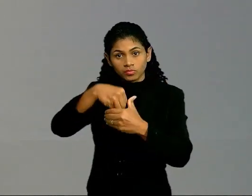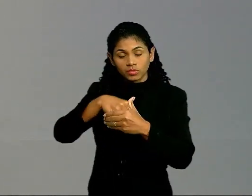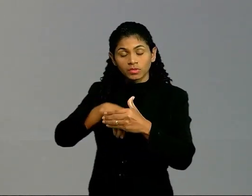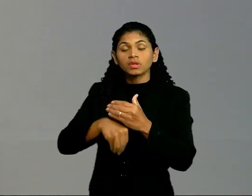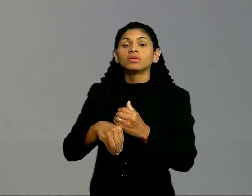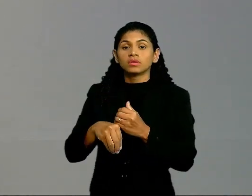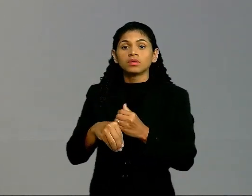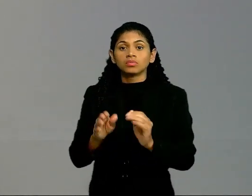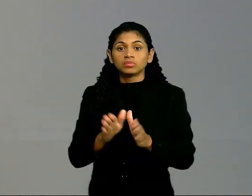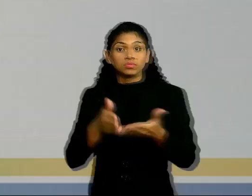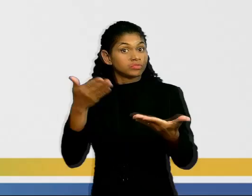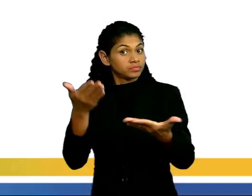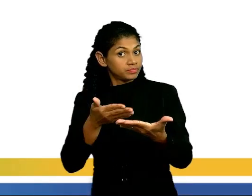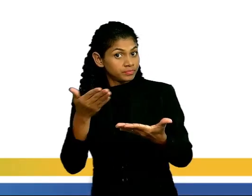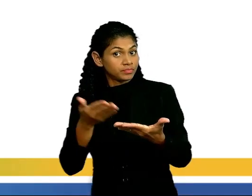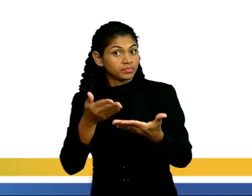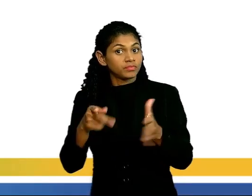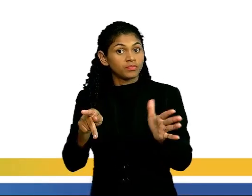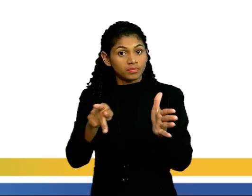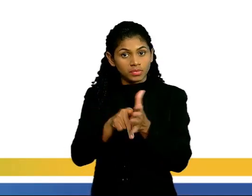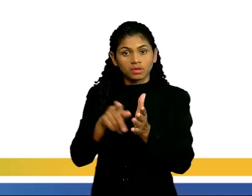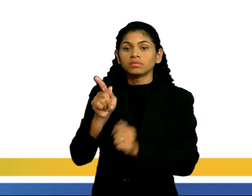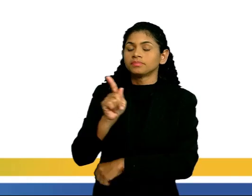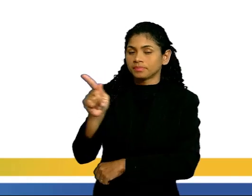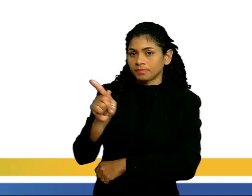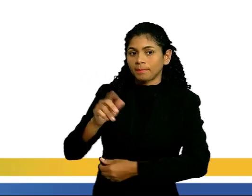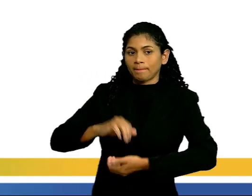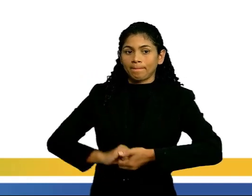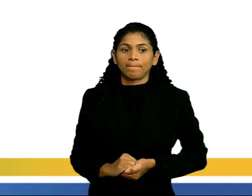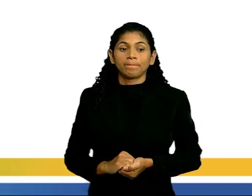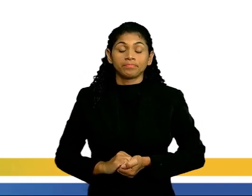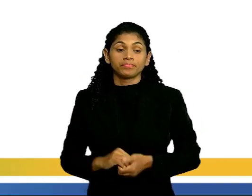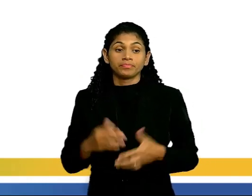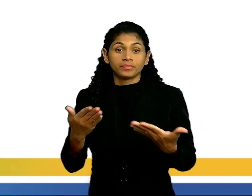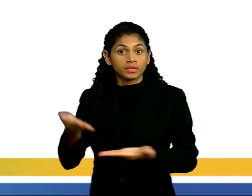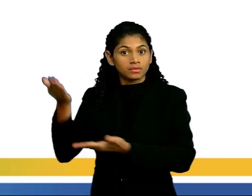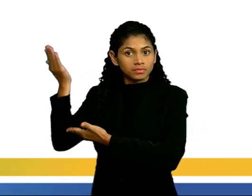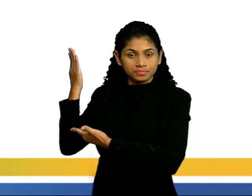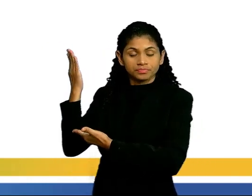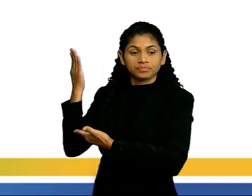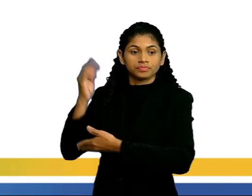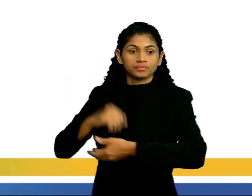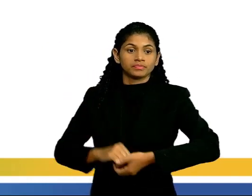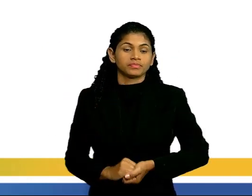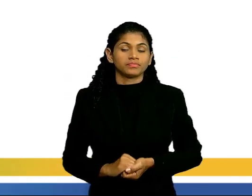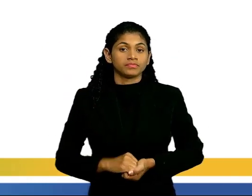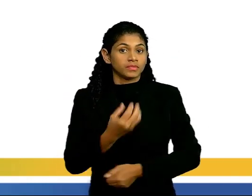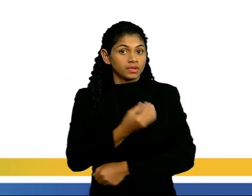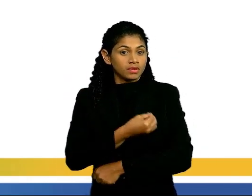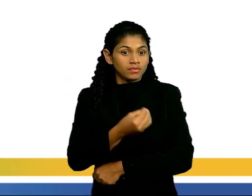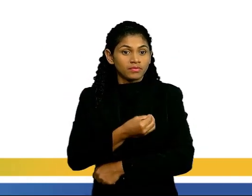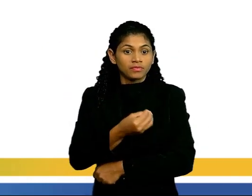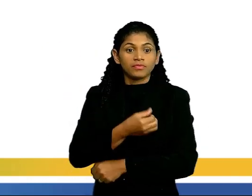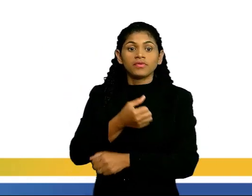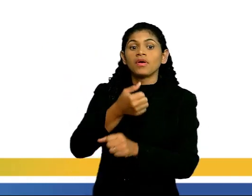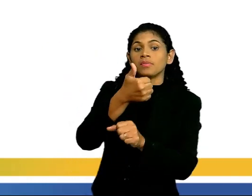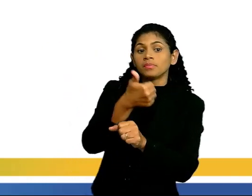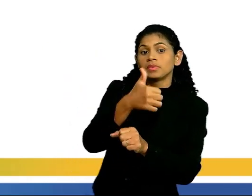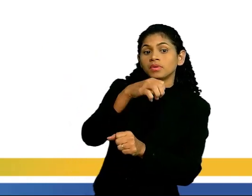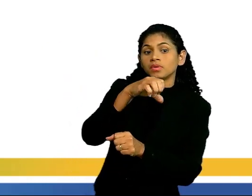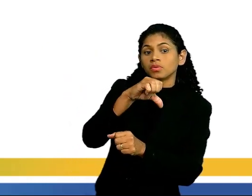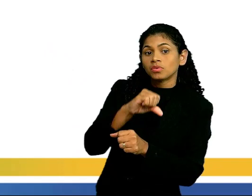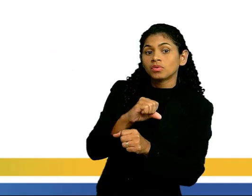obra específica dela. Então, a Carolina Maria de Jesus, ela viveu de 1914